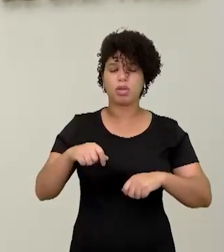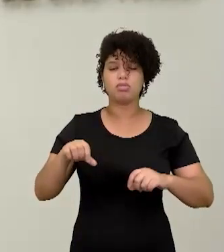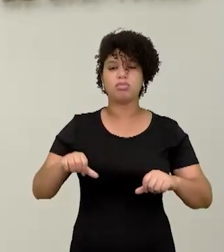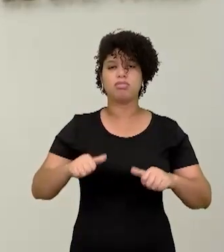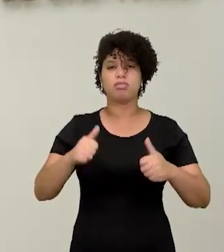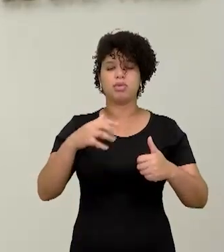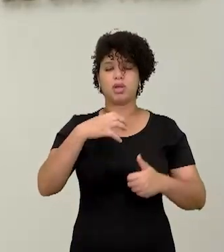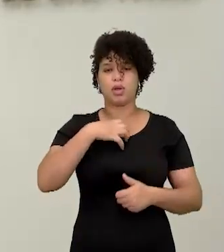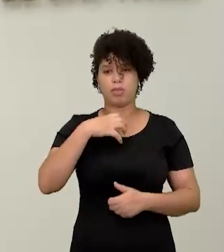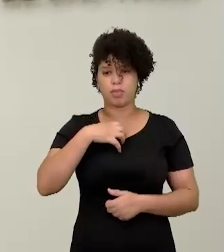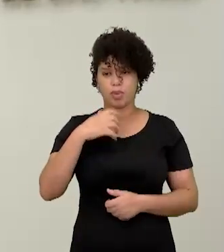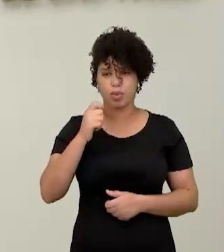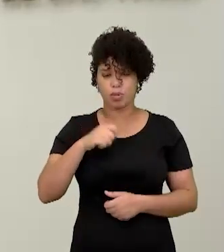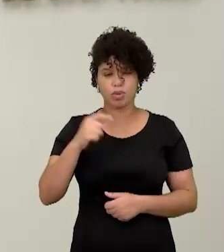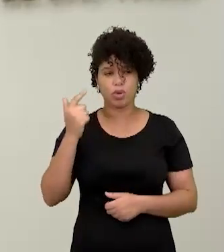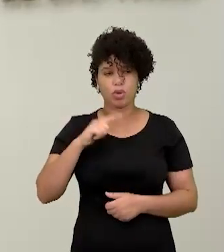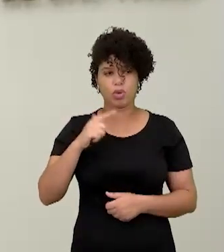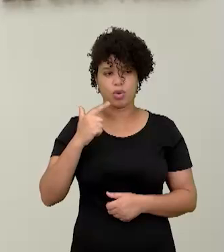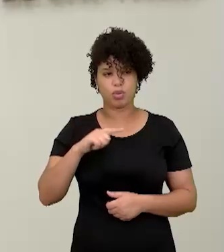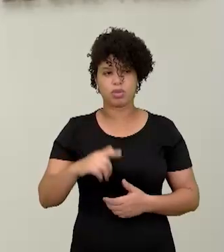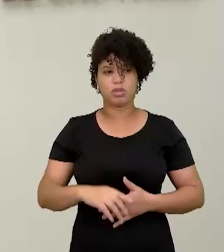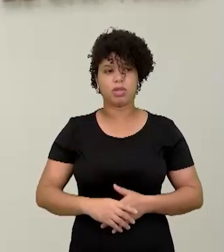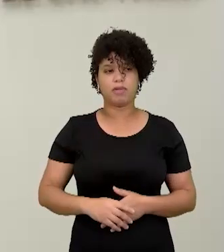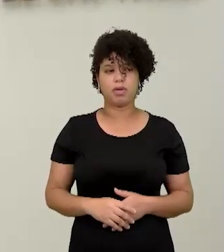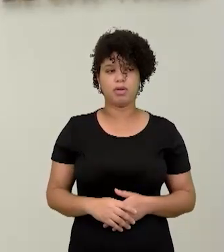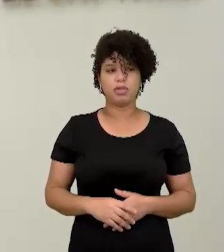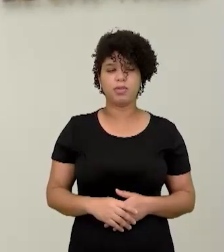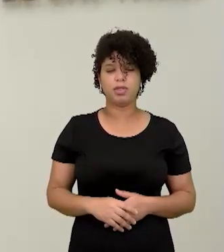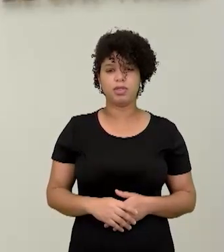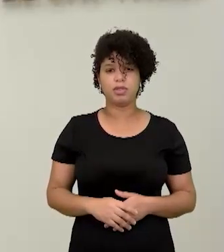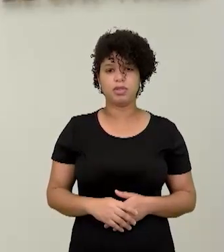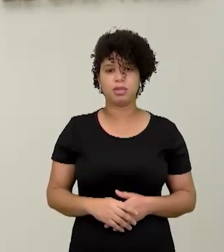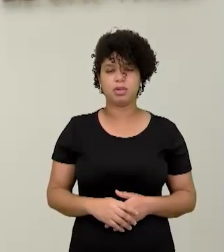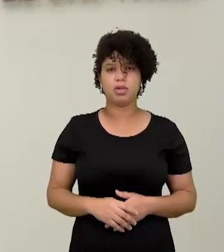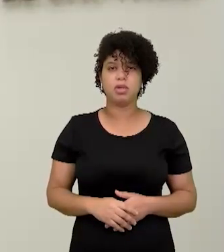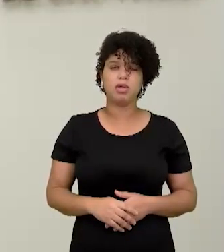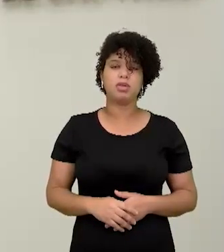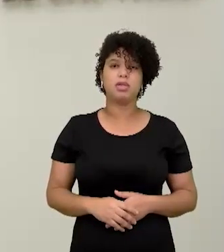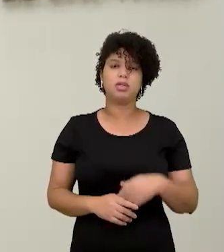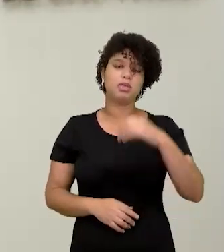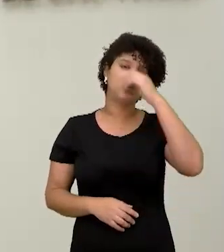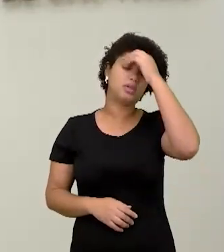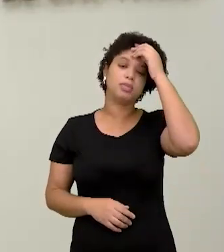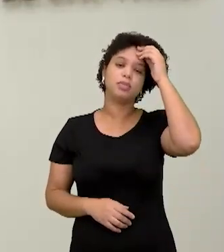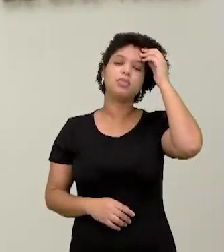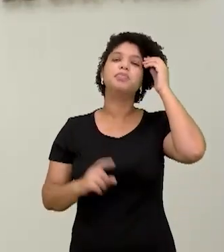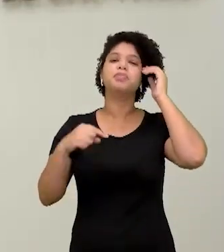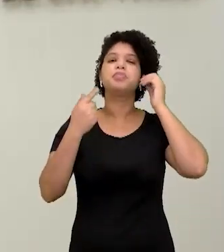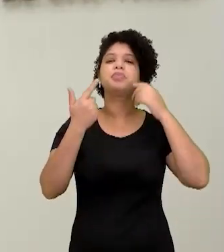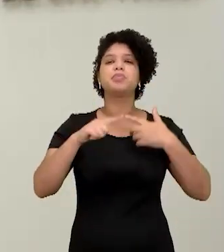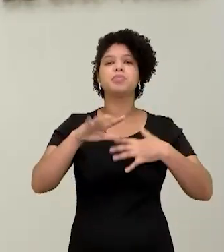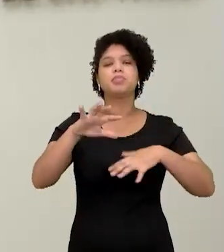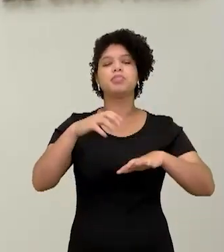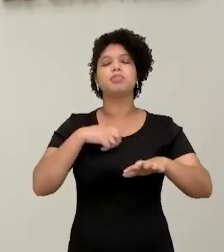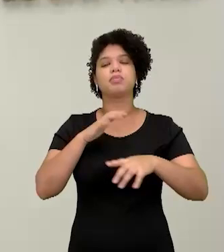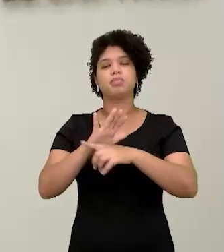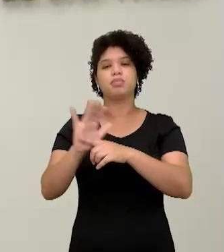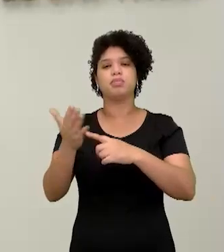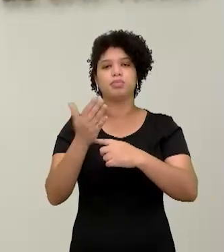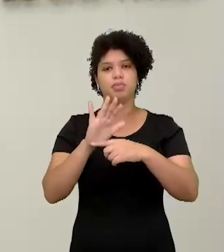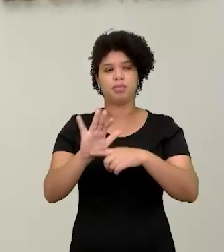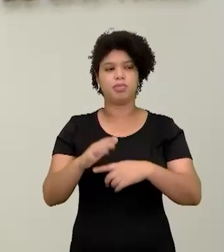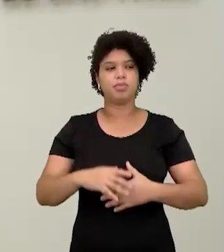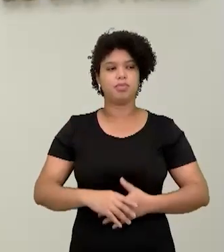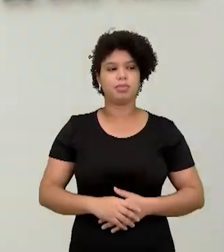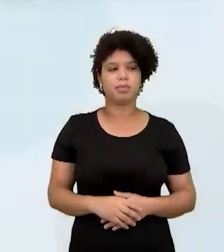isso, para a gente conseguir andar de mãos dadas dentro dessa diversidade. E